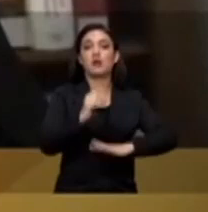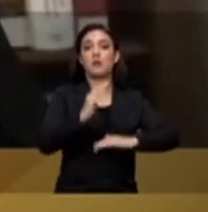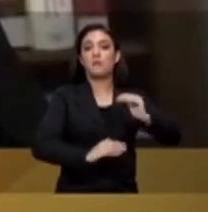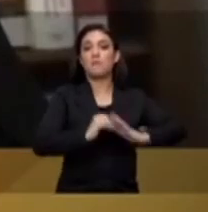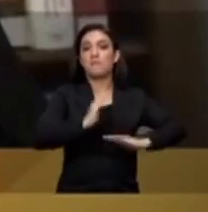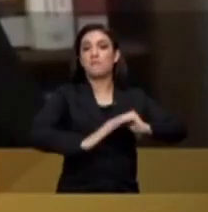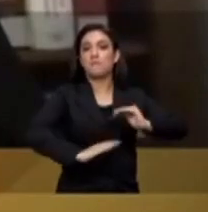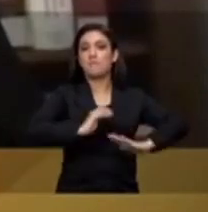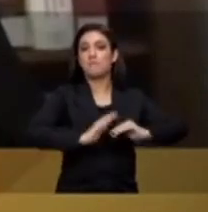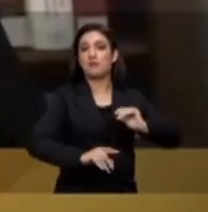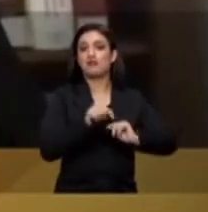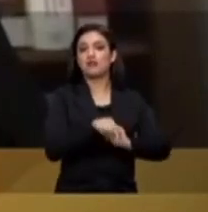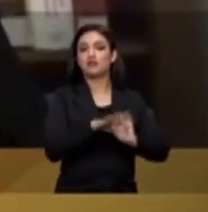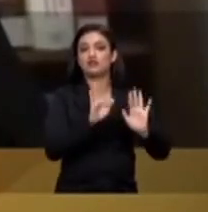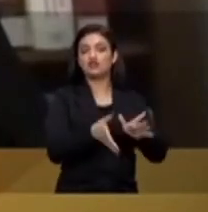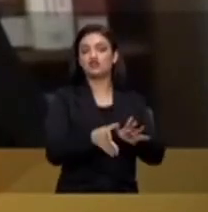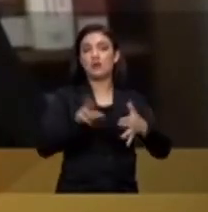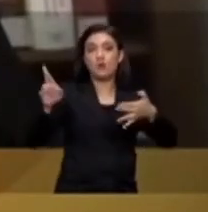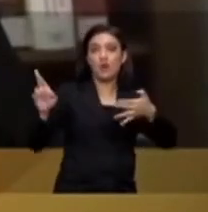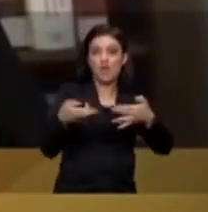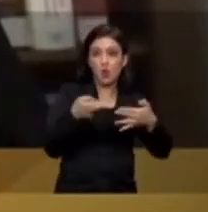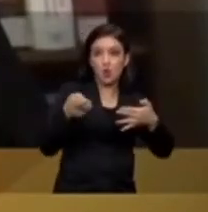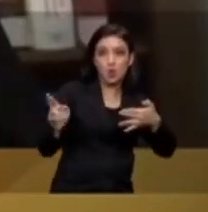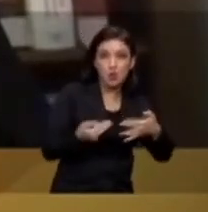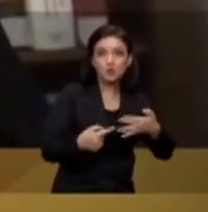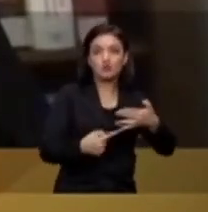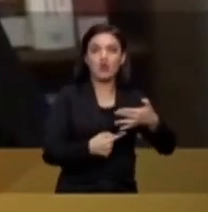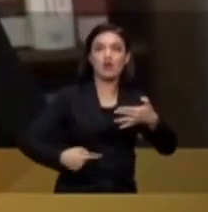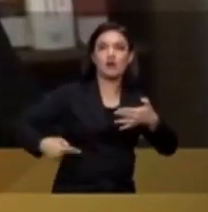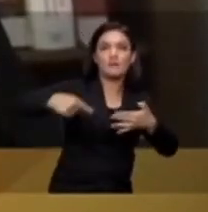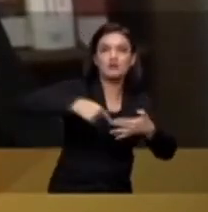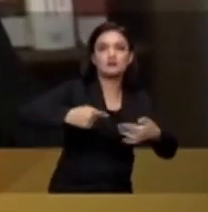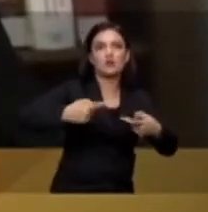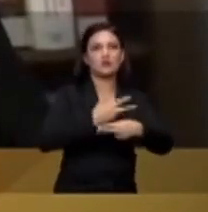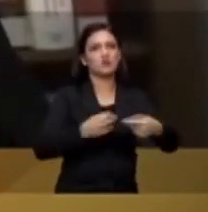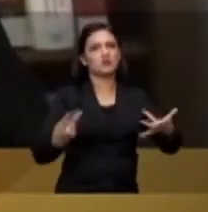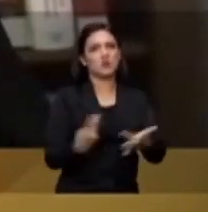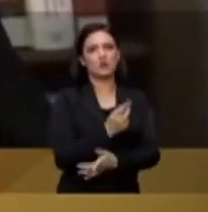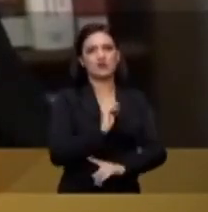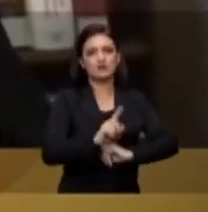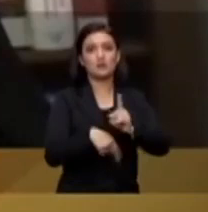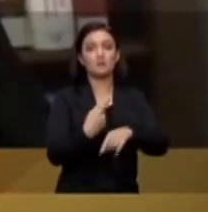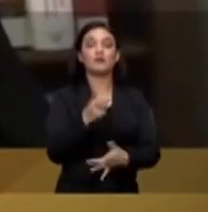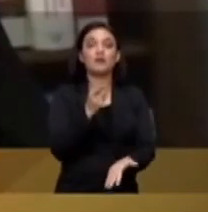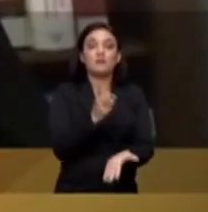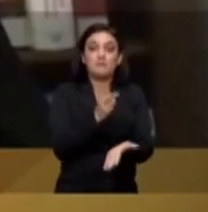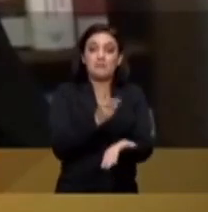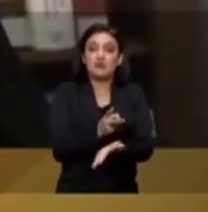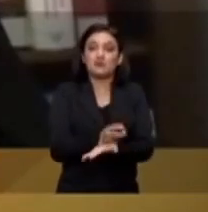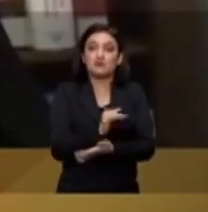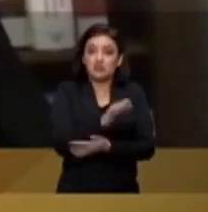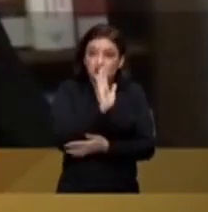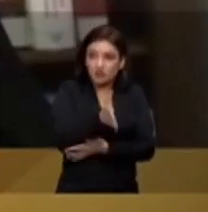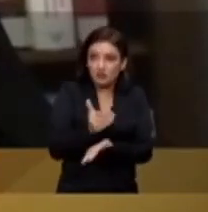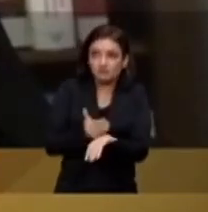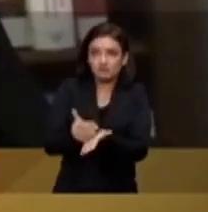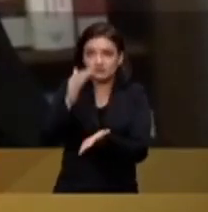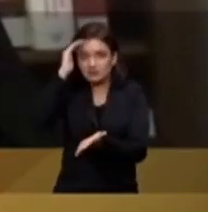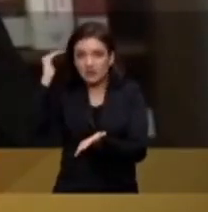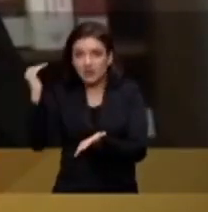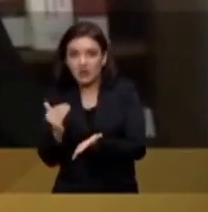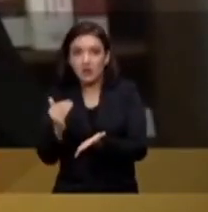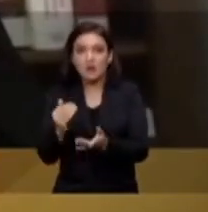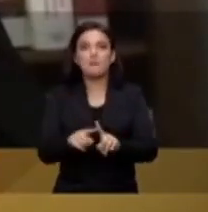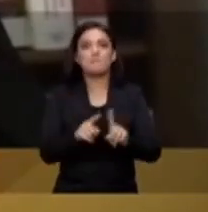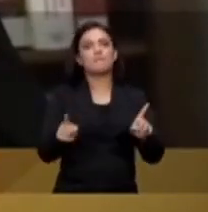Tem jurisdição preventa para os recursos, reclamações e incidentes posteriores, mesmo em execução, ressalvada a competência do